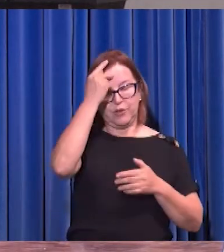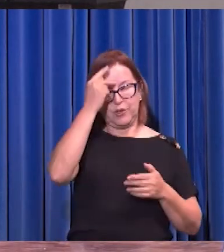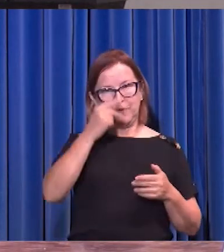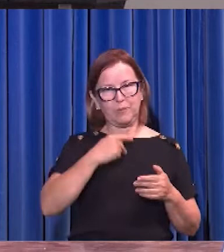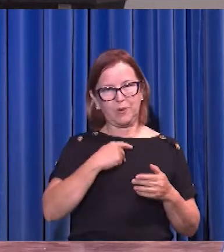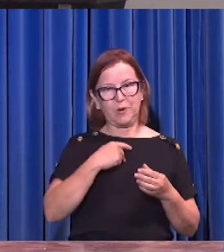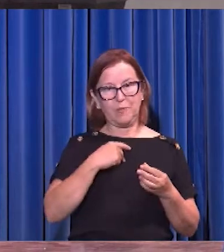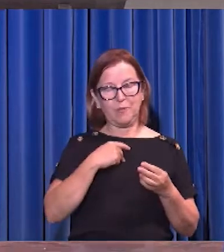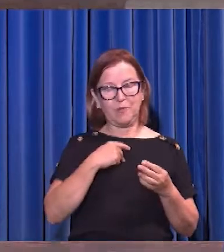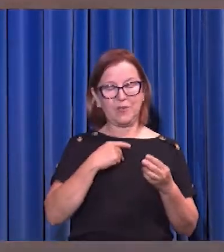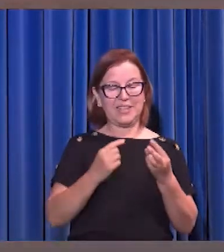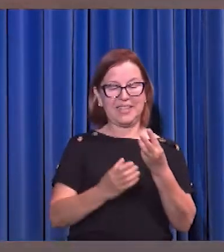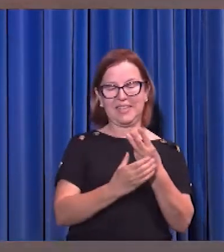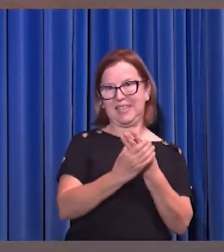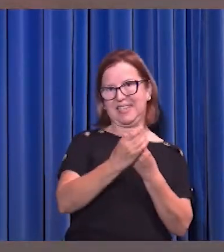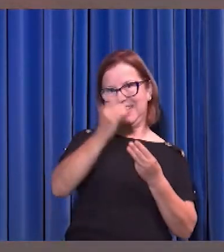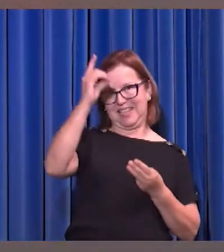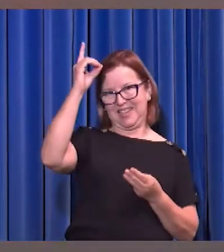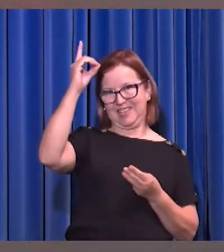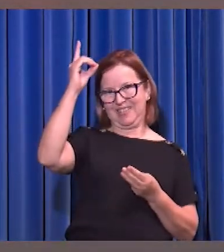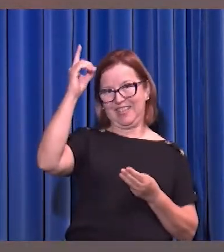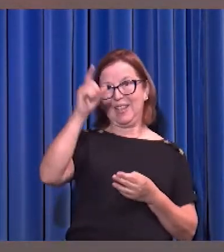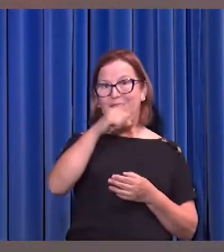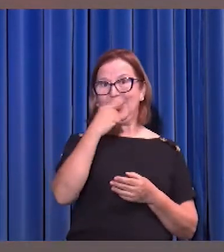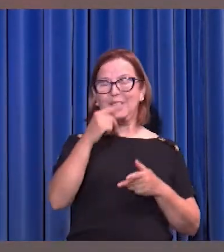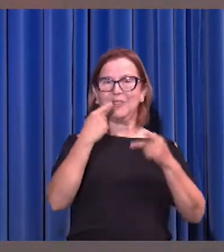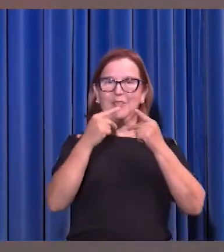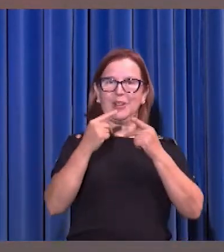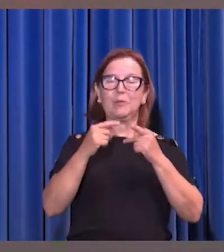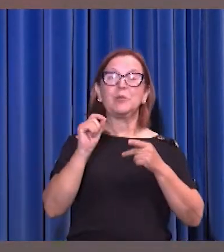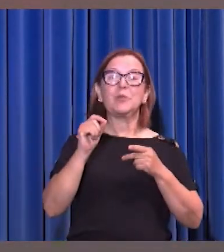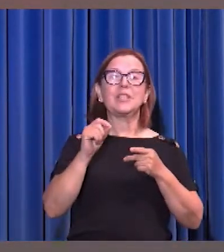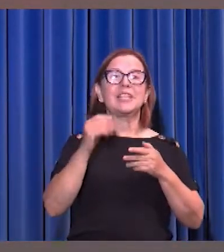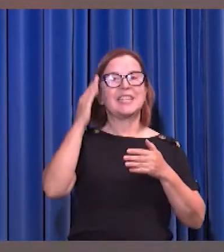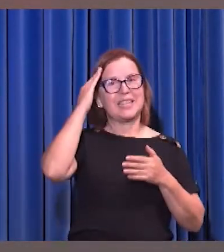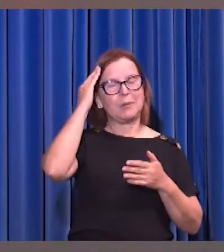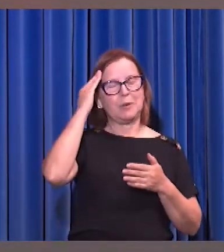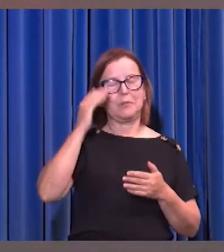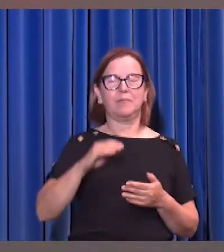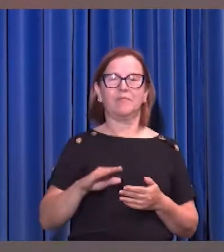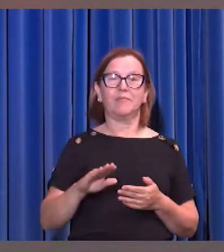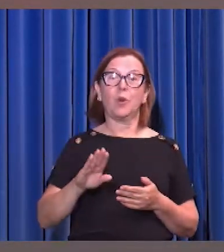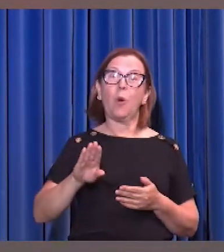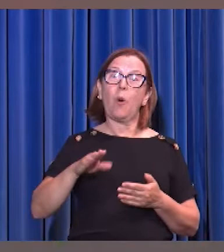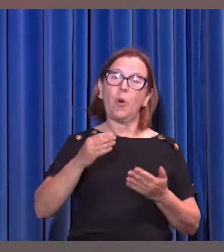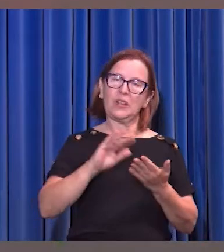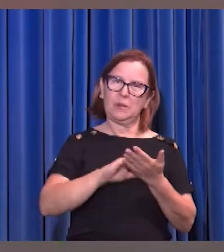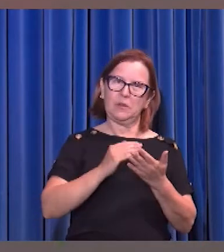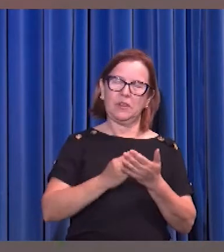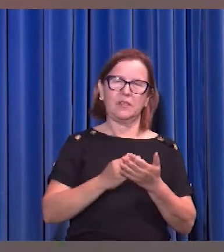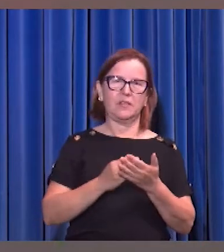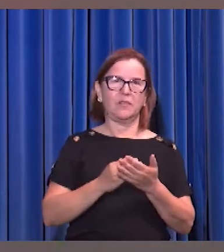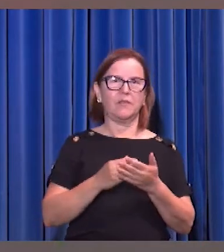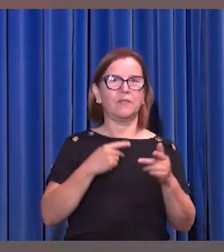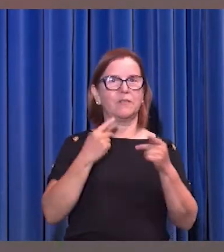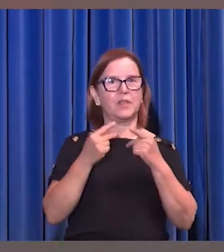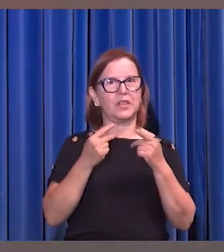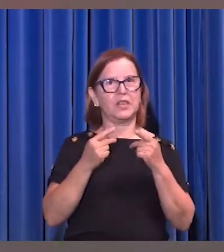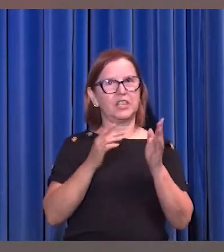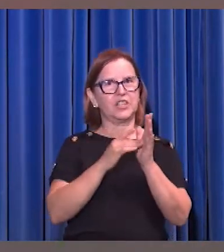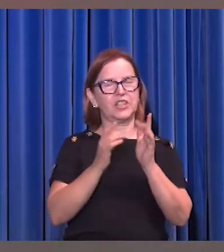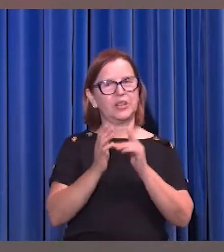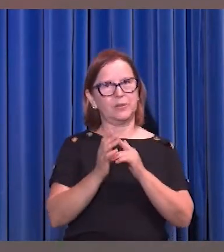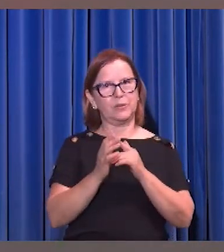Nós dizemos o que sabemos. Outra interpretação vai dizer que Jesus provavelmente estaria se referindo a